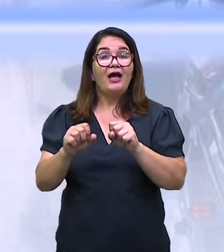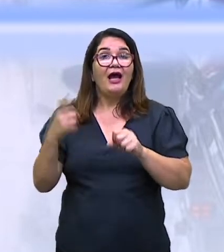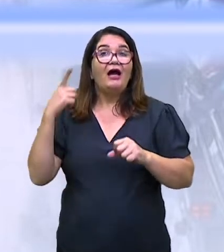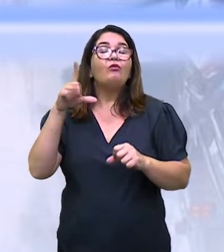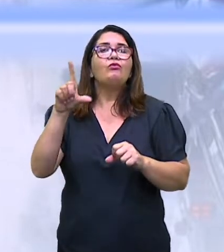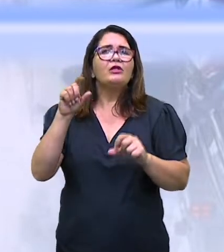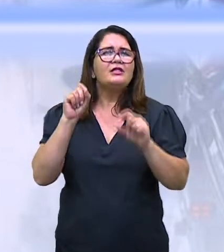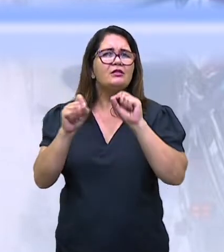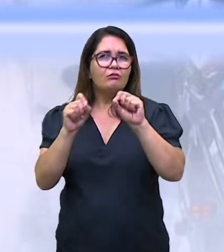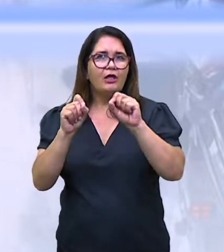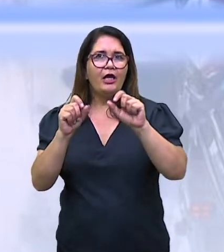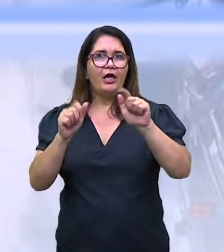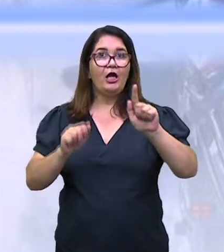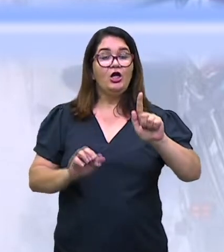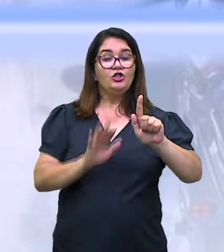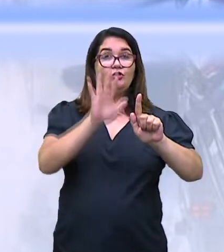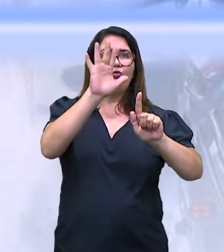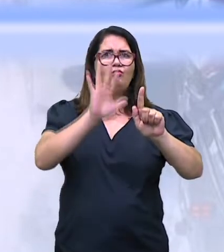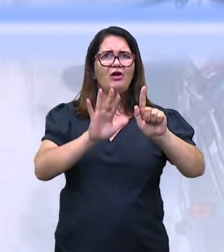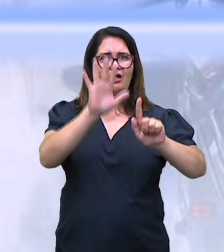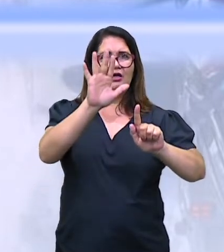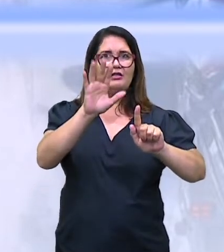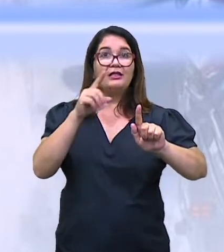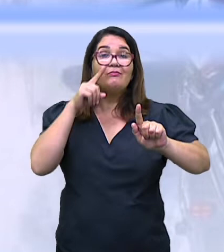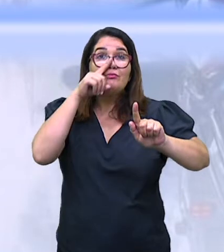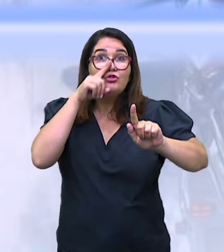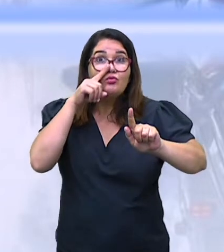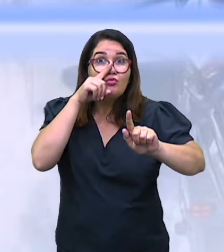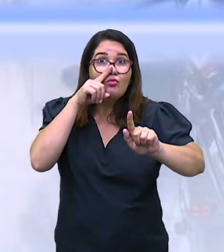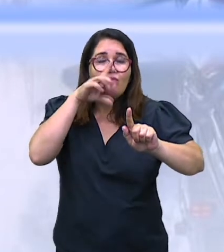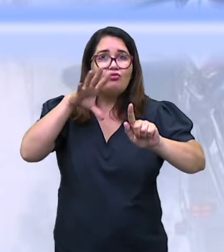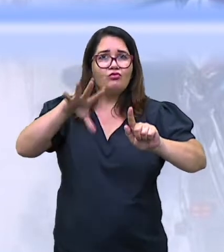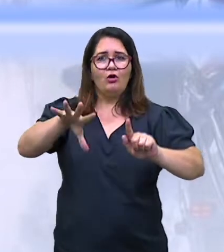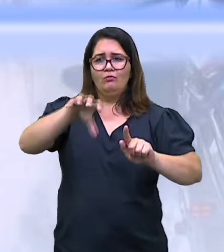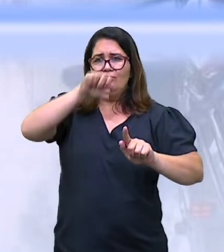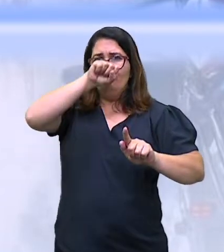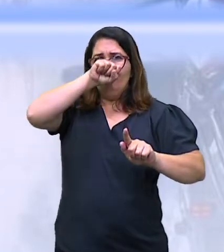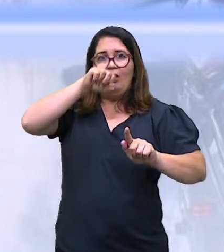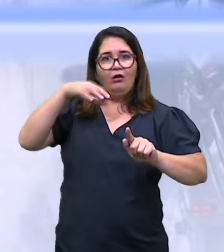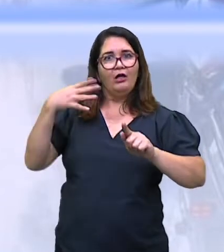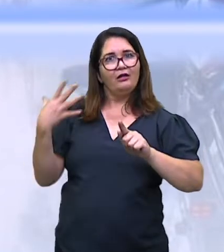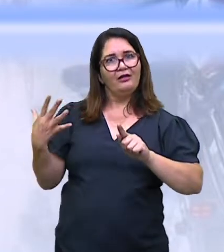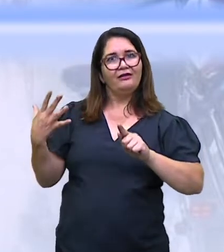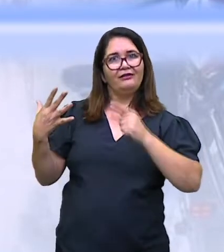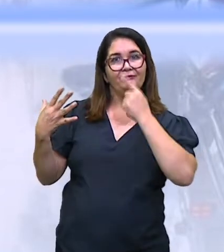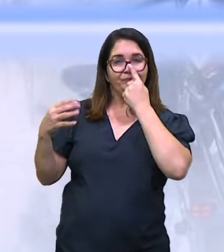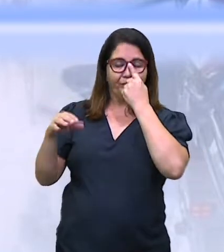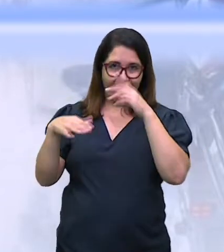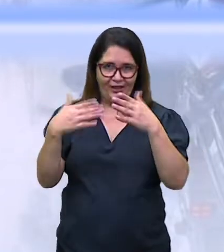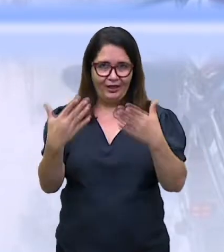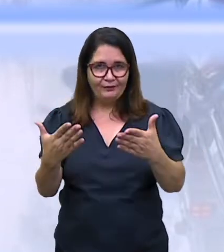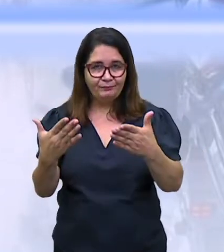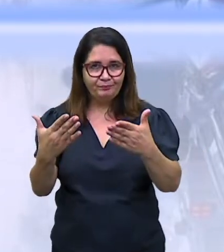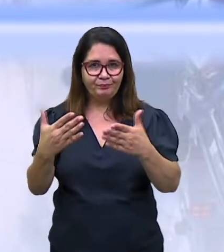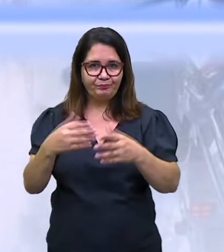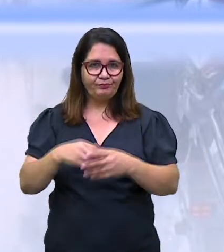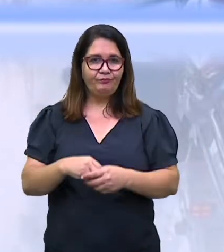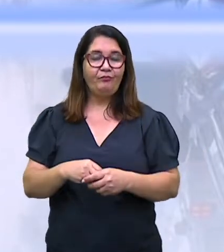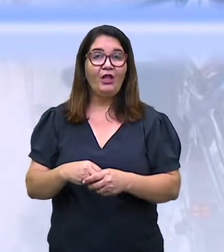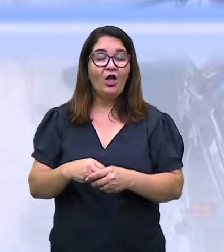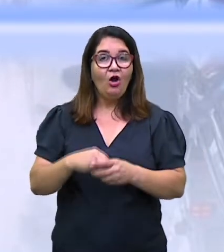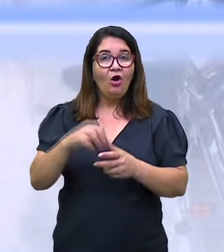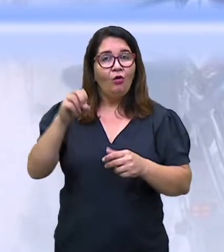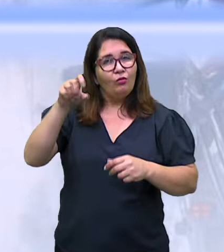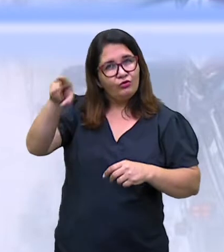ele vem em uma grande proporção. O dióxido de nitrogênio, o dióxido de